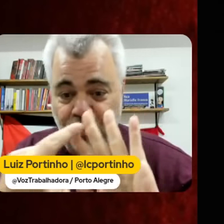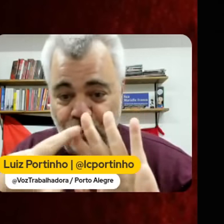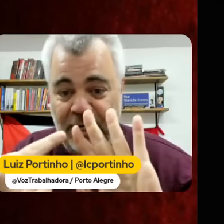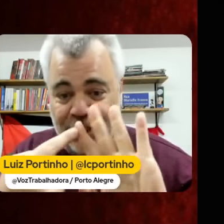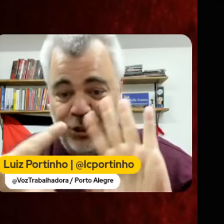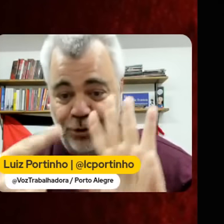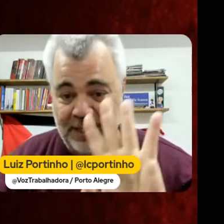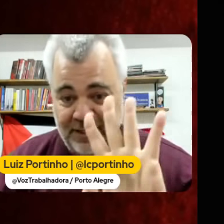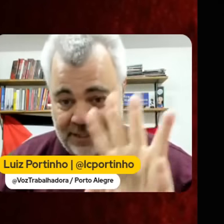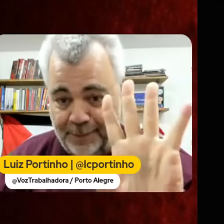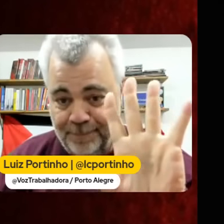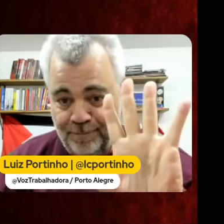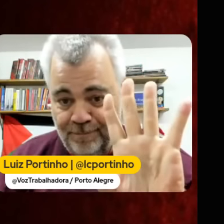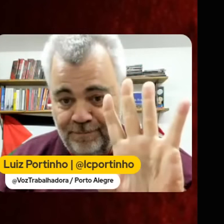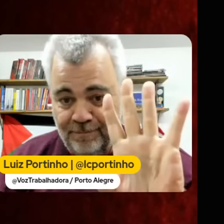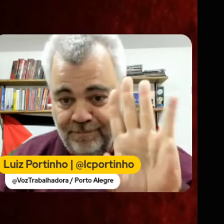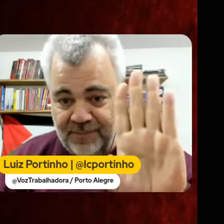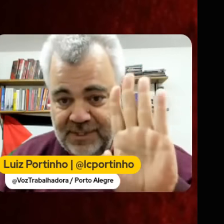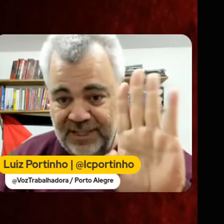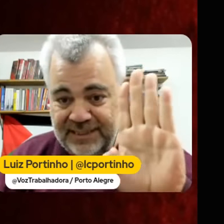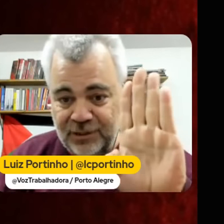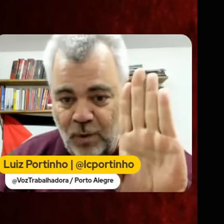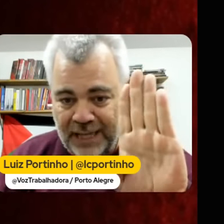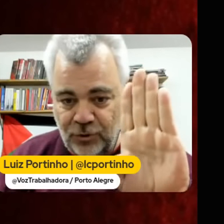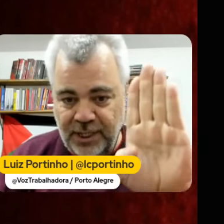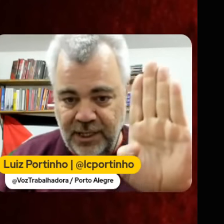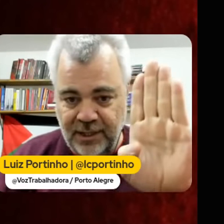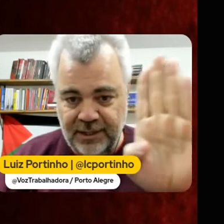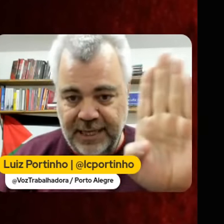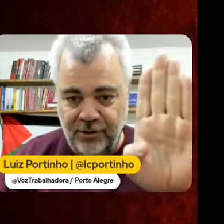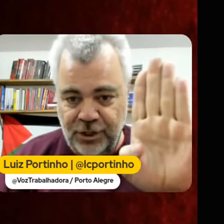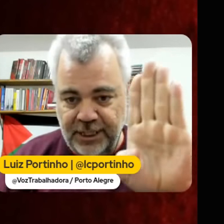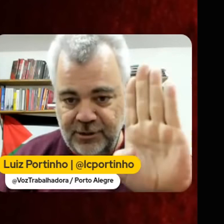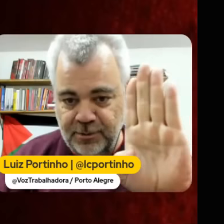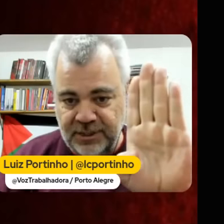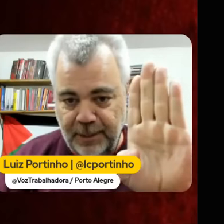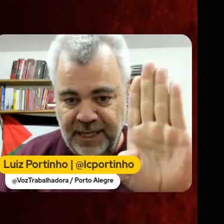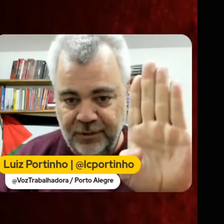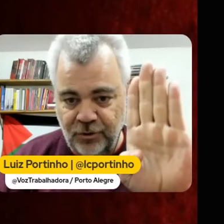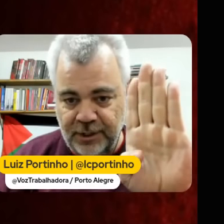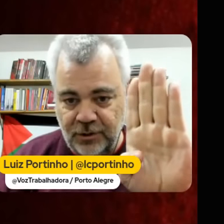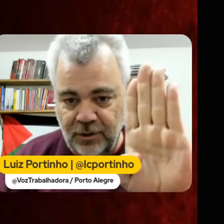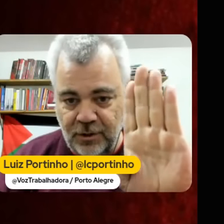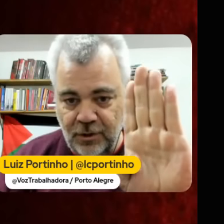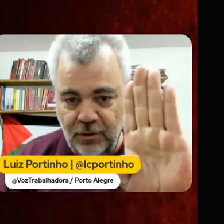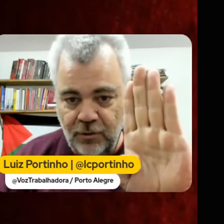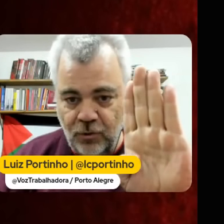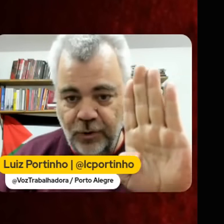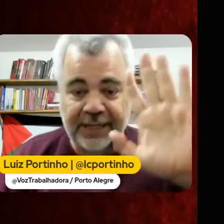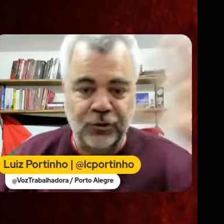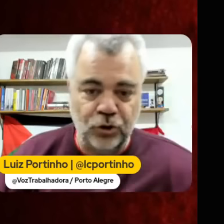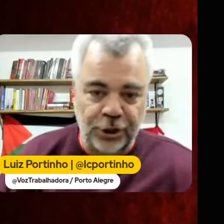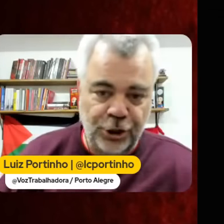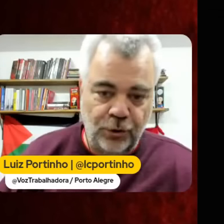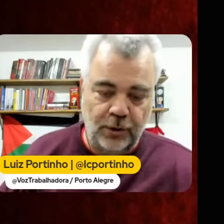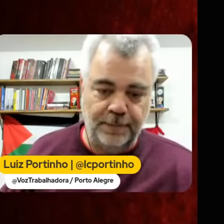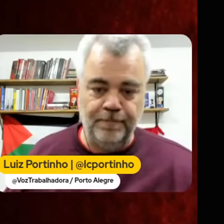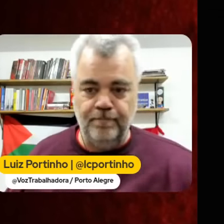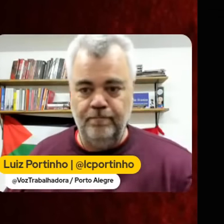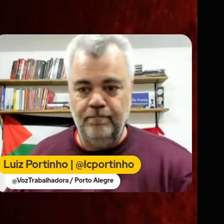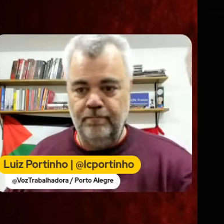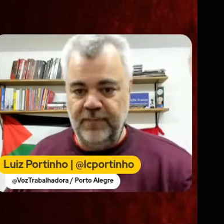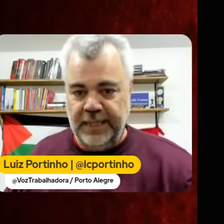só. Lula e Dilma, tá? São esses quatro aqui que deram direito para os trabalhadores. O resto só